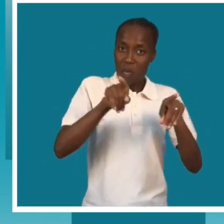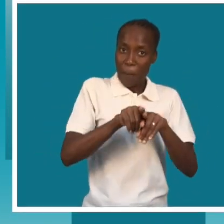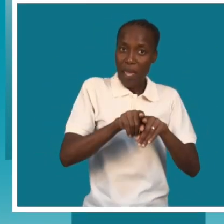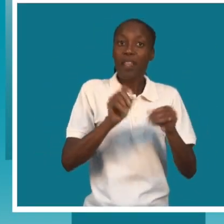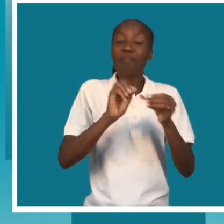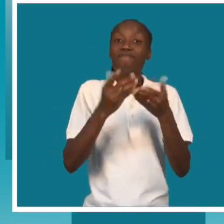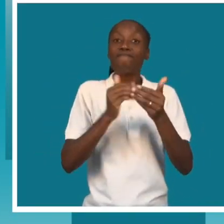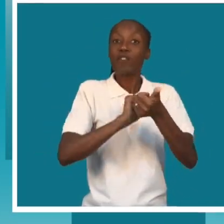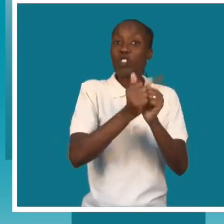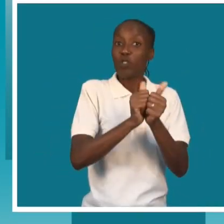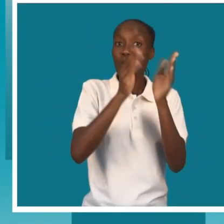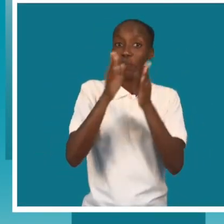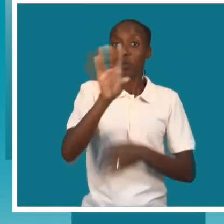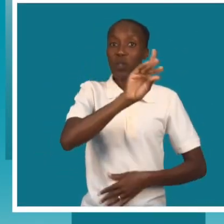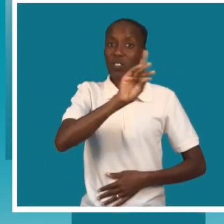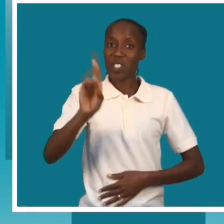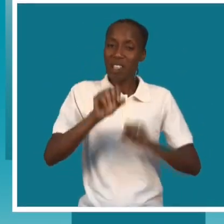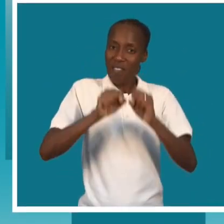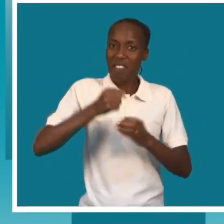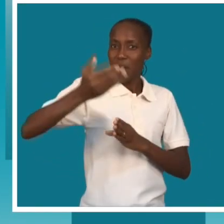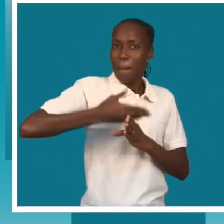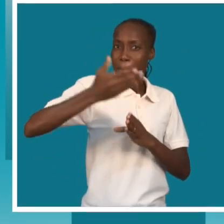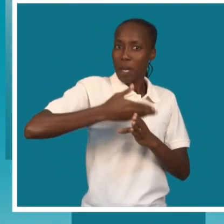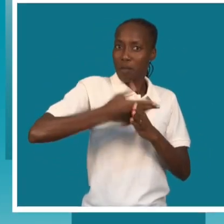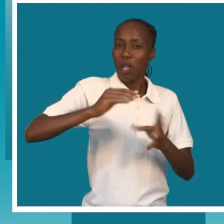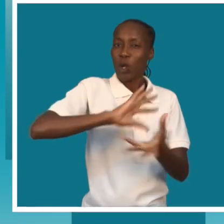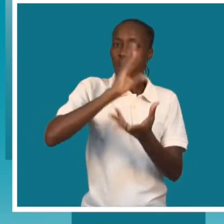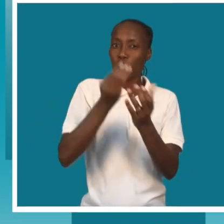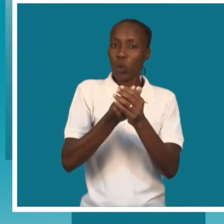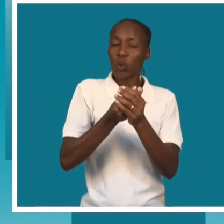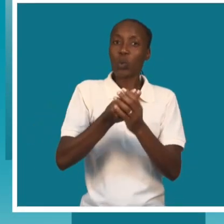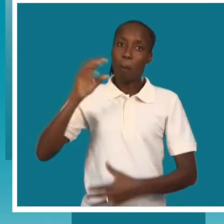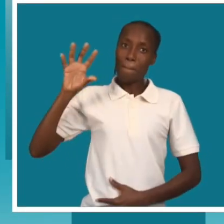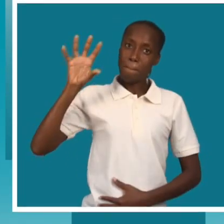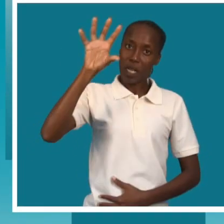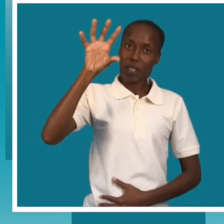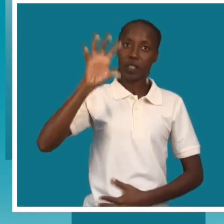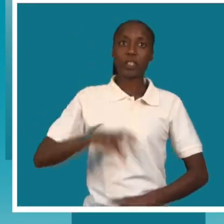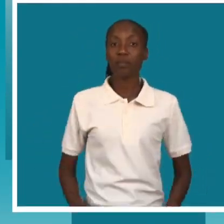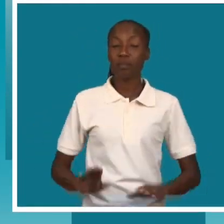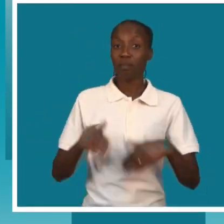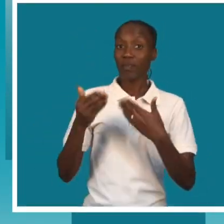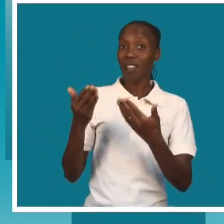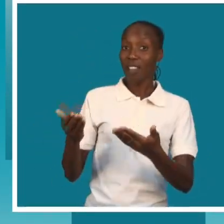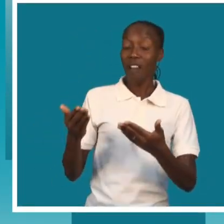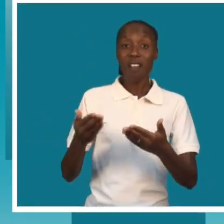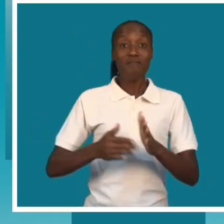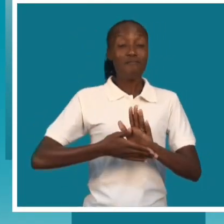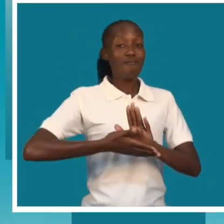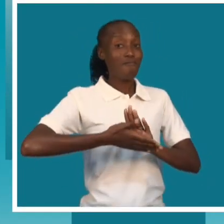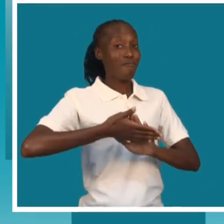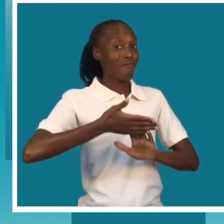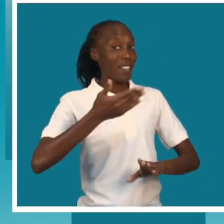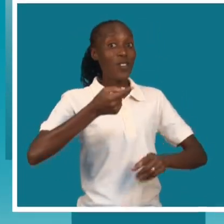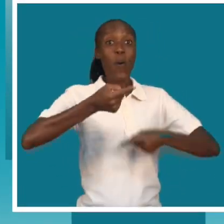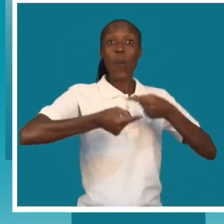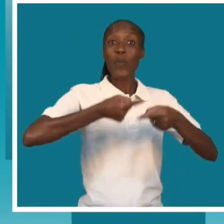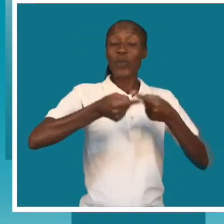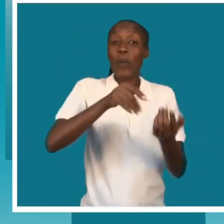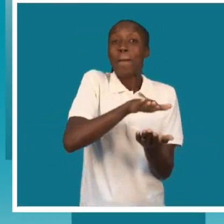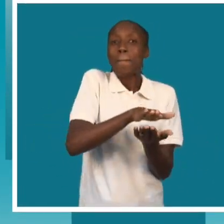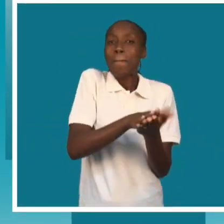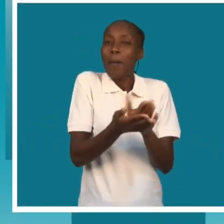que o desporto adaptado seja praticado em todo o país. Este processo vamos começar, vamos começar